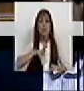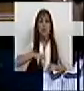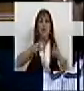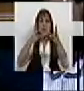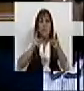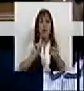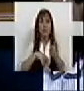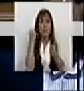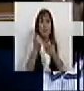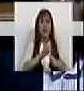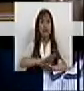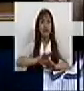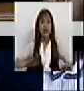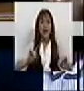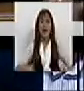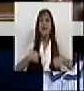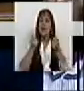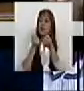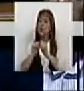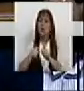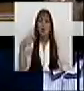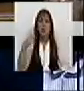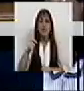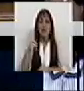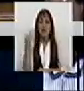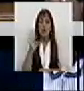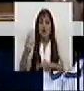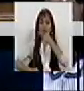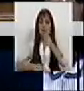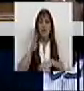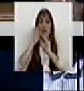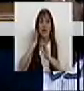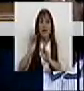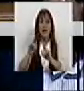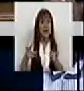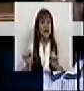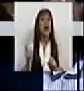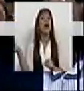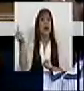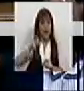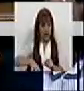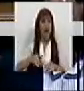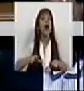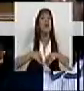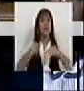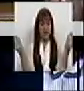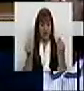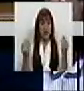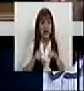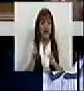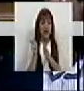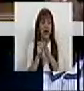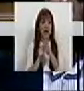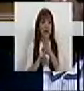português e matemática estarem feitos. E está escondido que o presidente do Instituto de Avaliação Educativa já veio admitir que